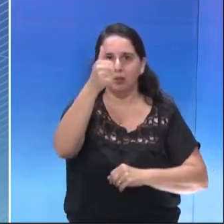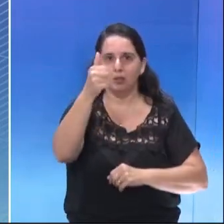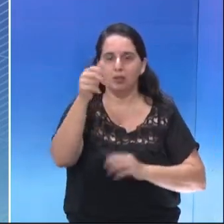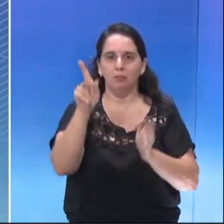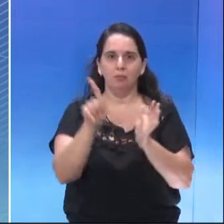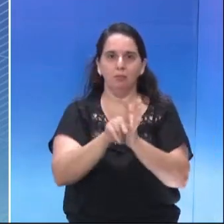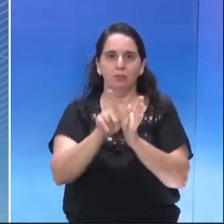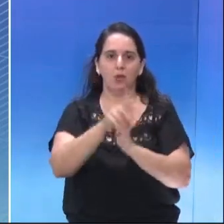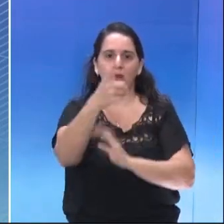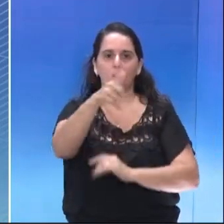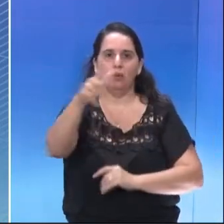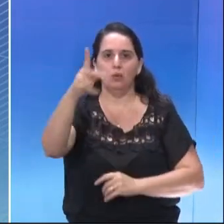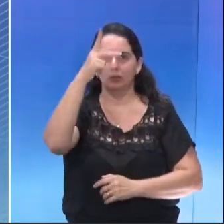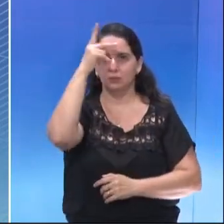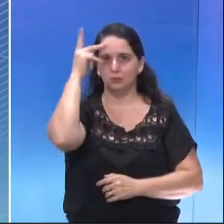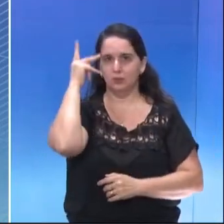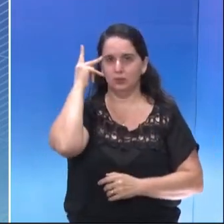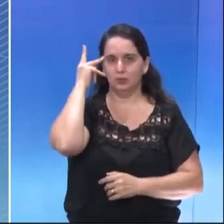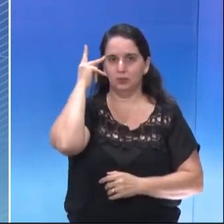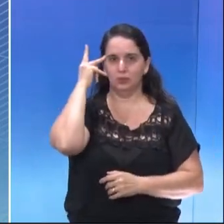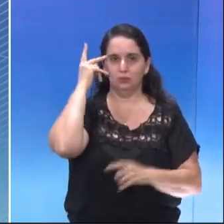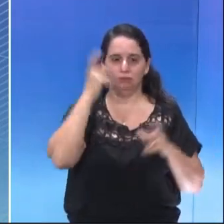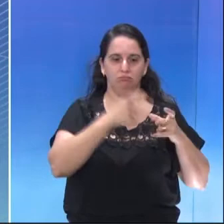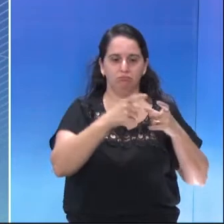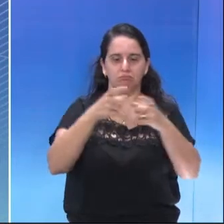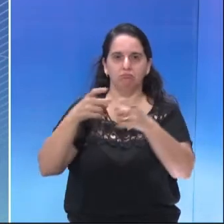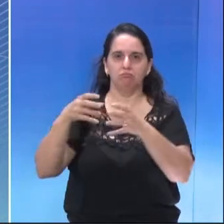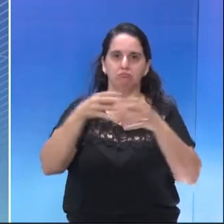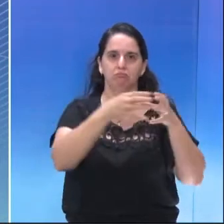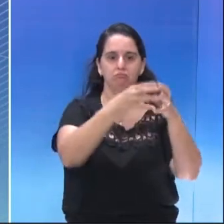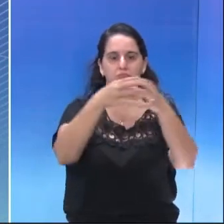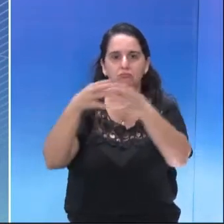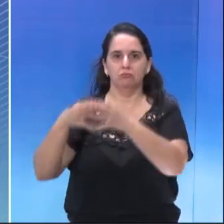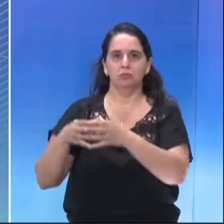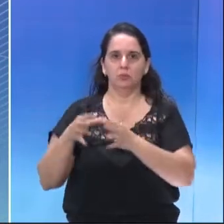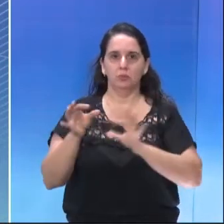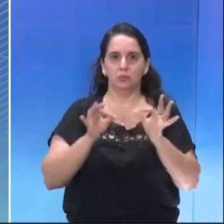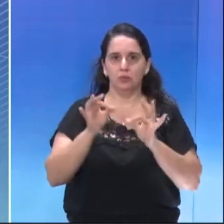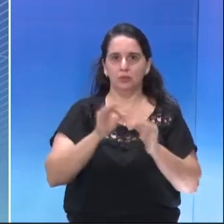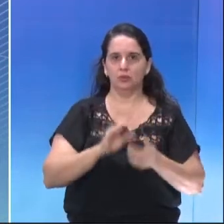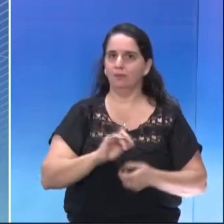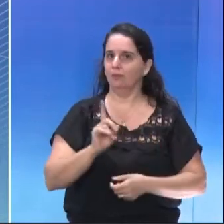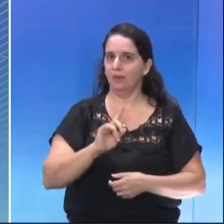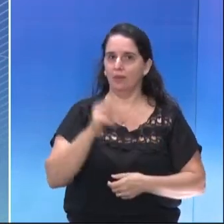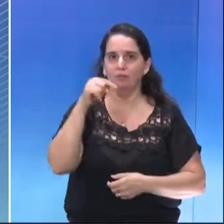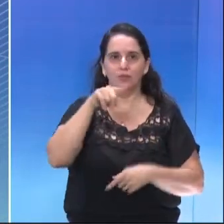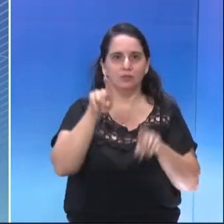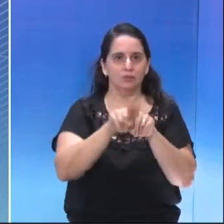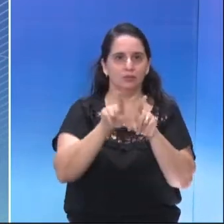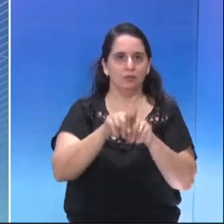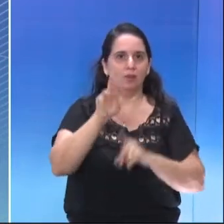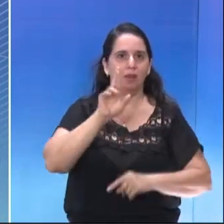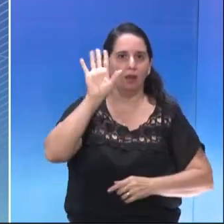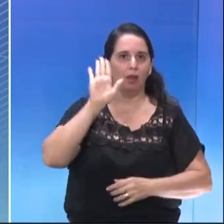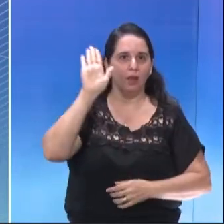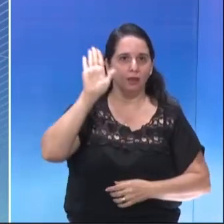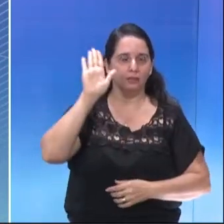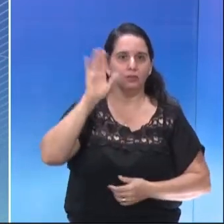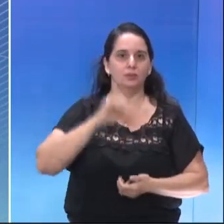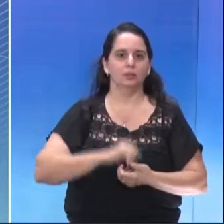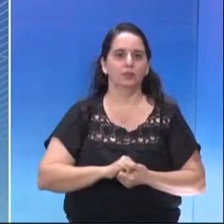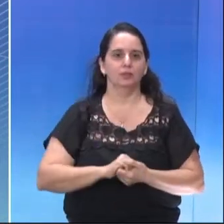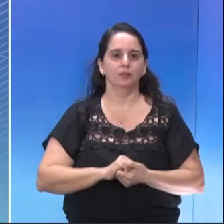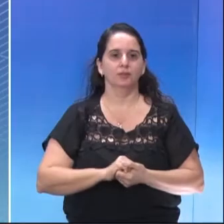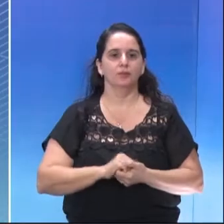só de outros entes, de outros organismos. Então entender que você, voltando para a tela,